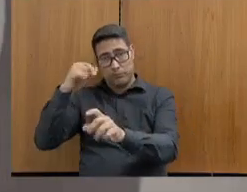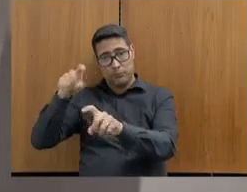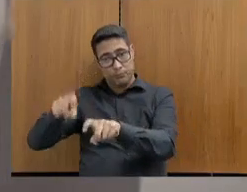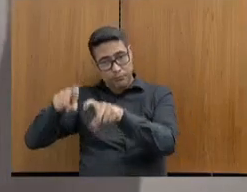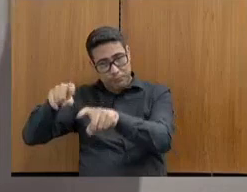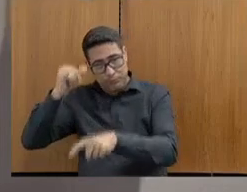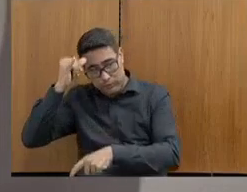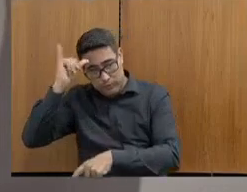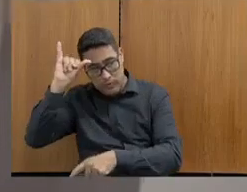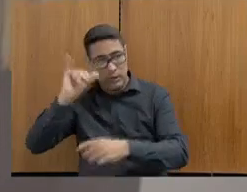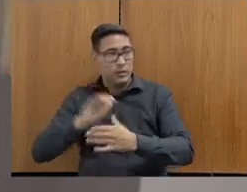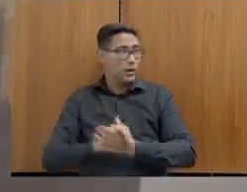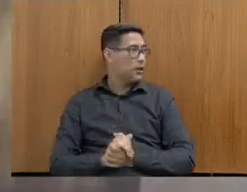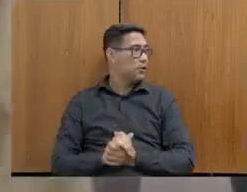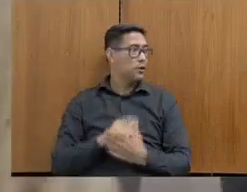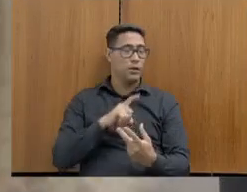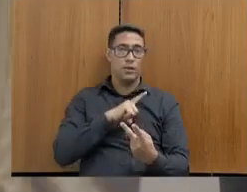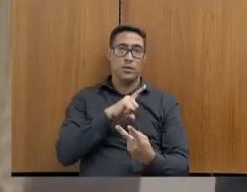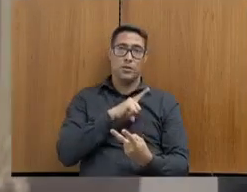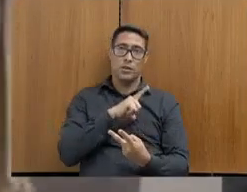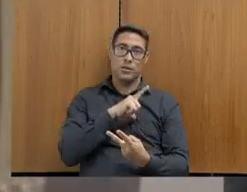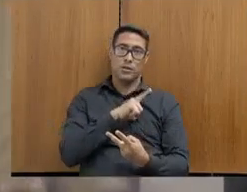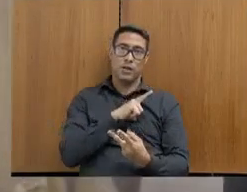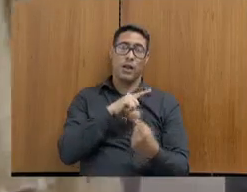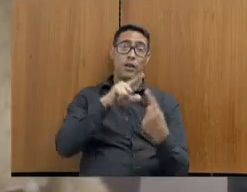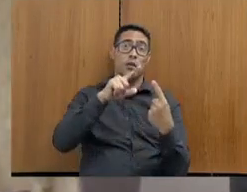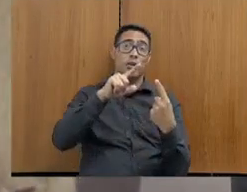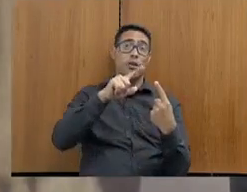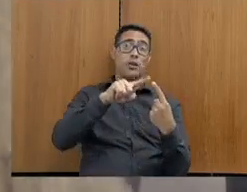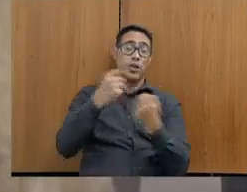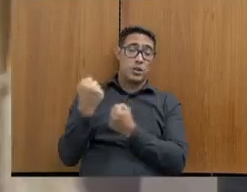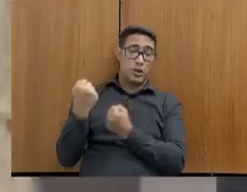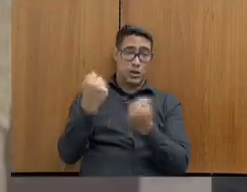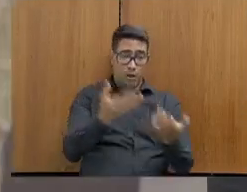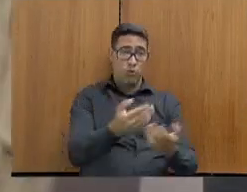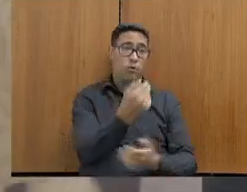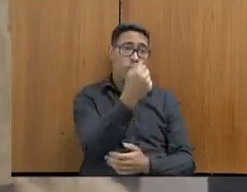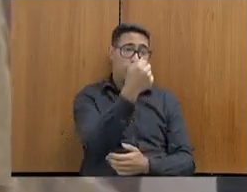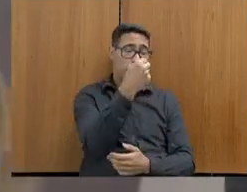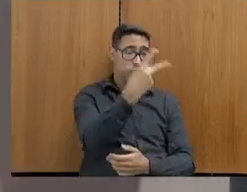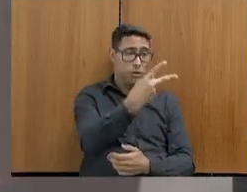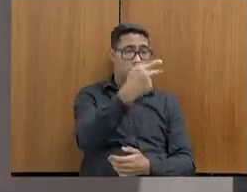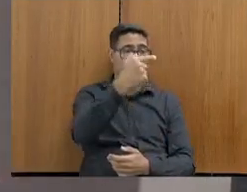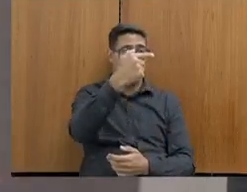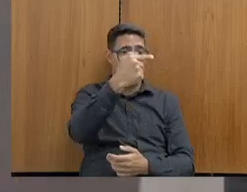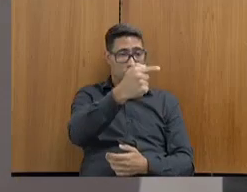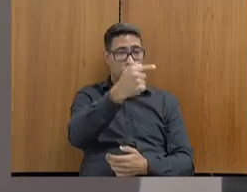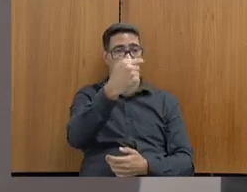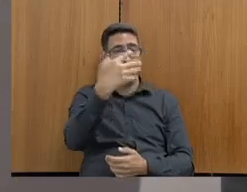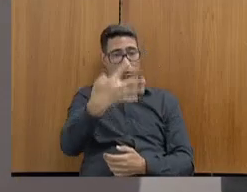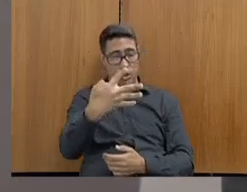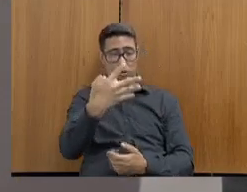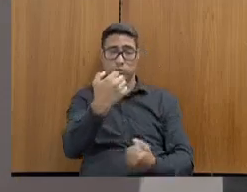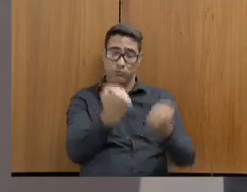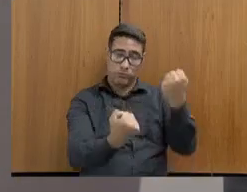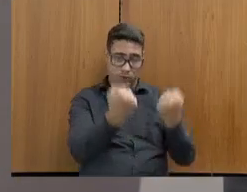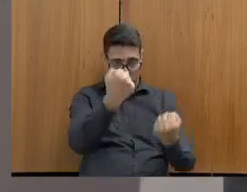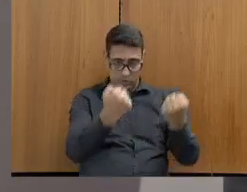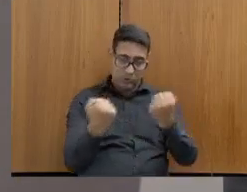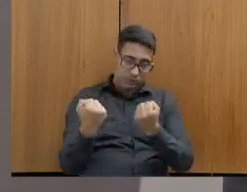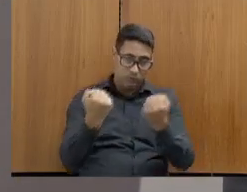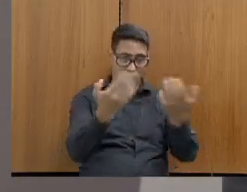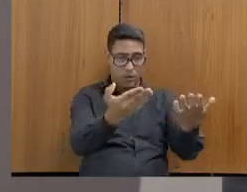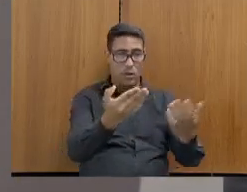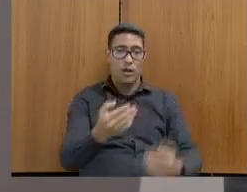fizemos tivemos deste ano o primeiro quadrimestre a entrega dos 274 viaturas a outros 303 já